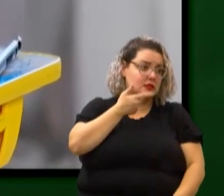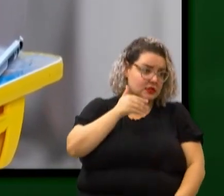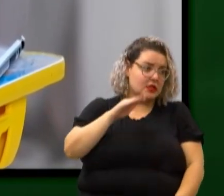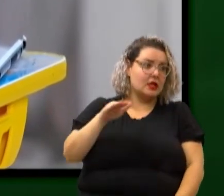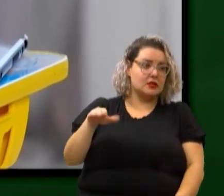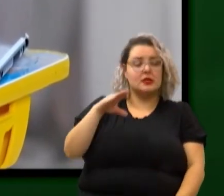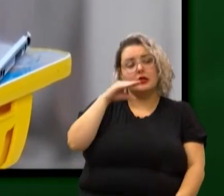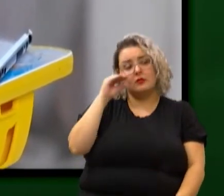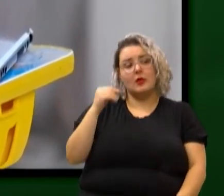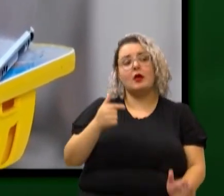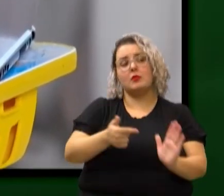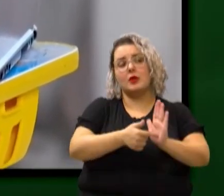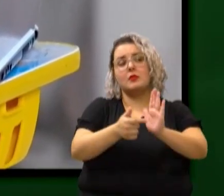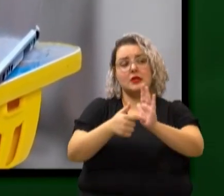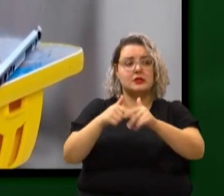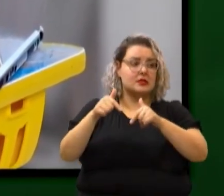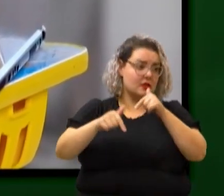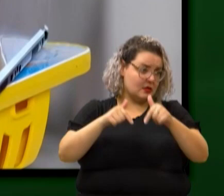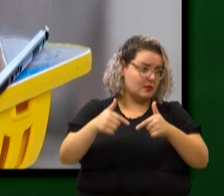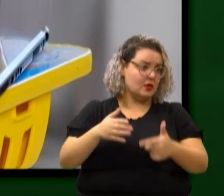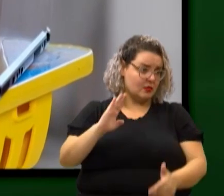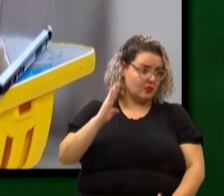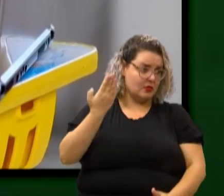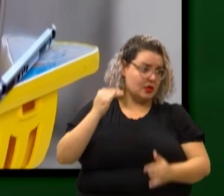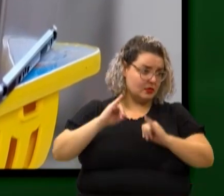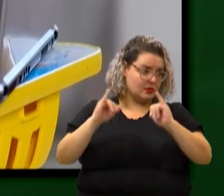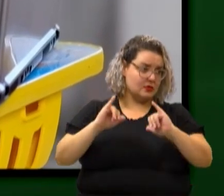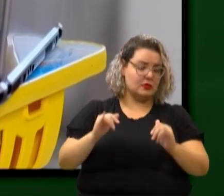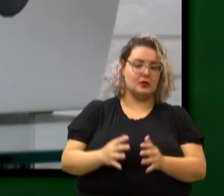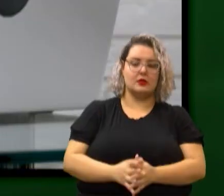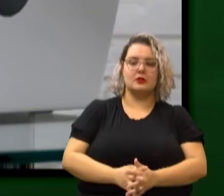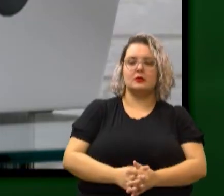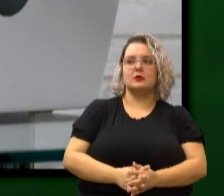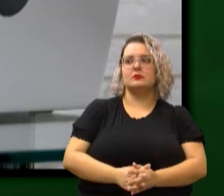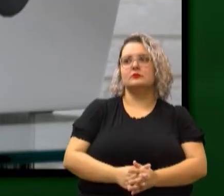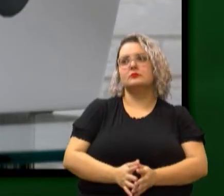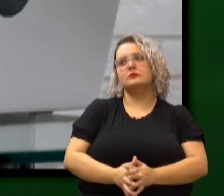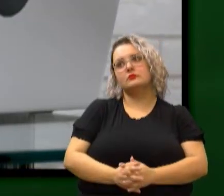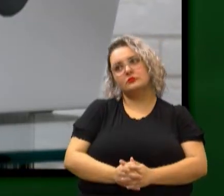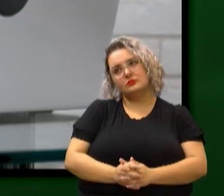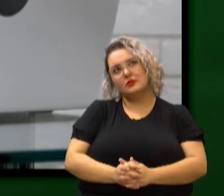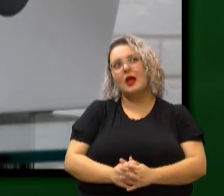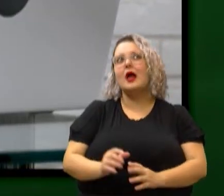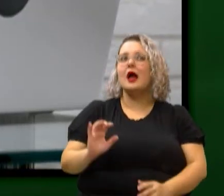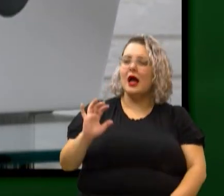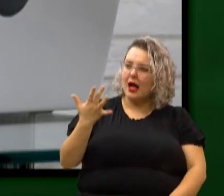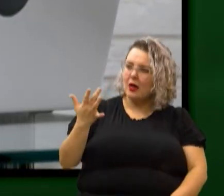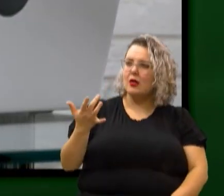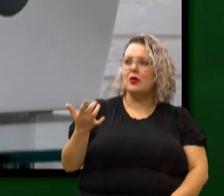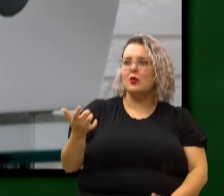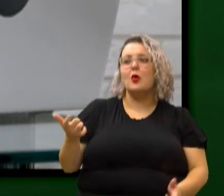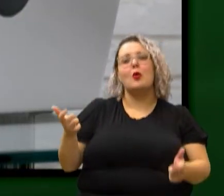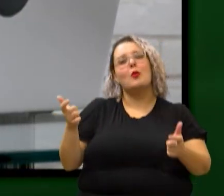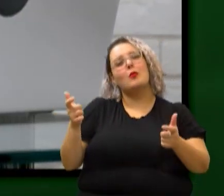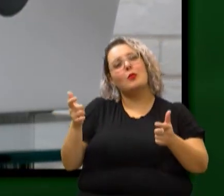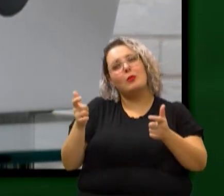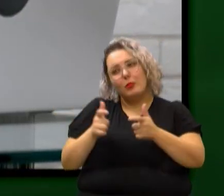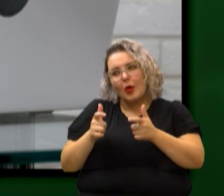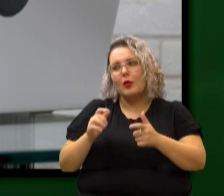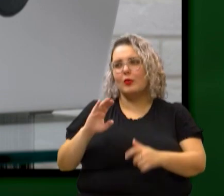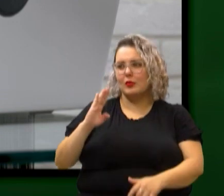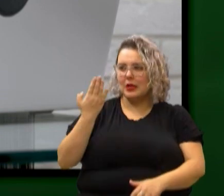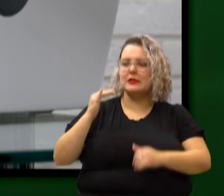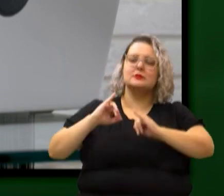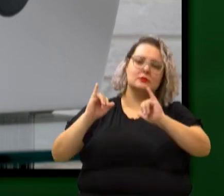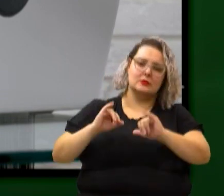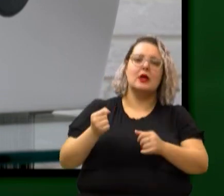não é adolescentes apresentarem trabalhos com Fake News ainda acontece não grandes fake News né